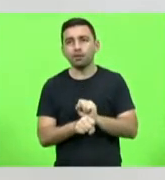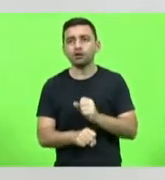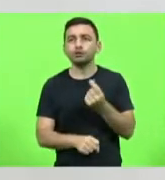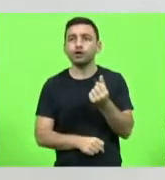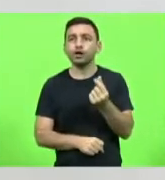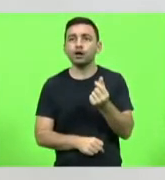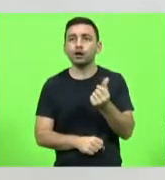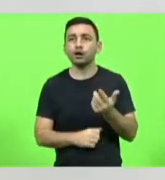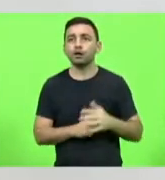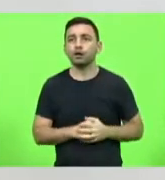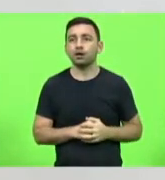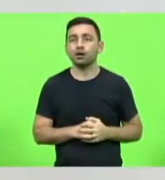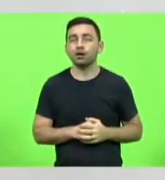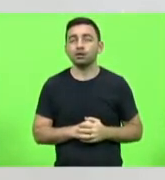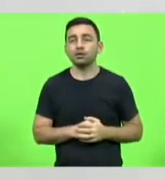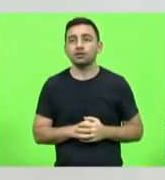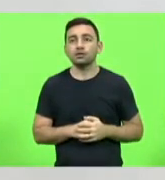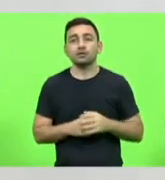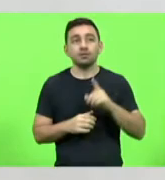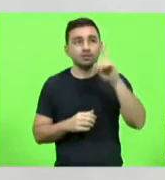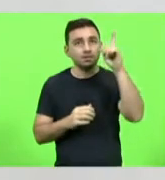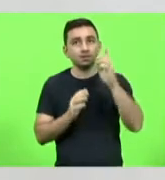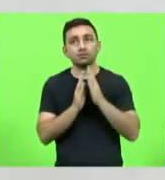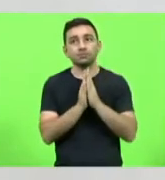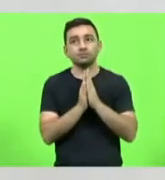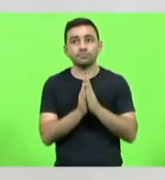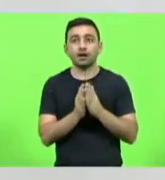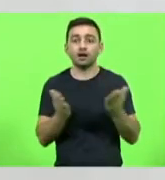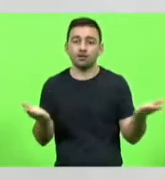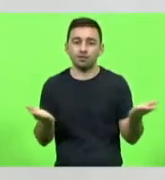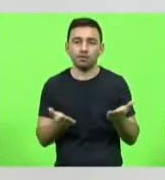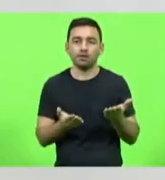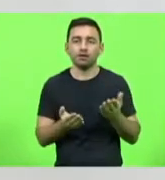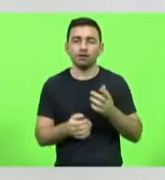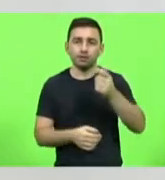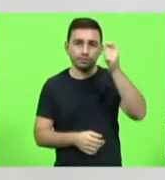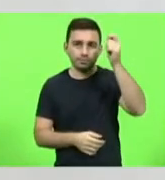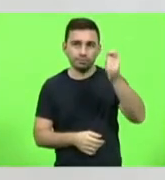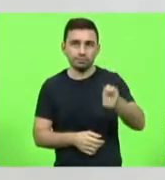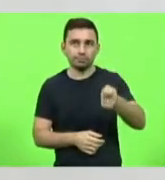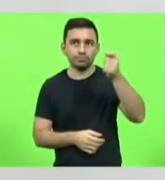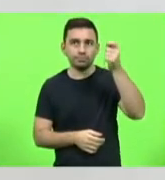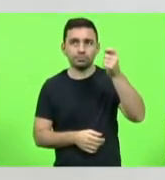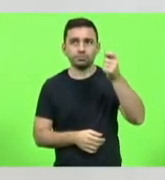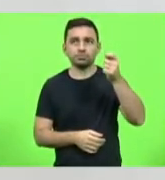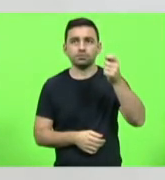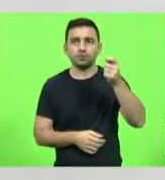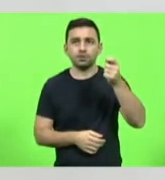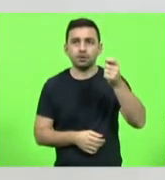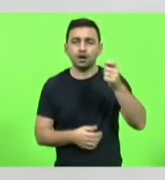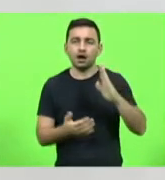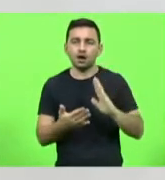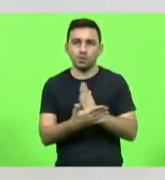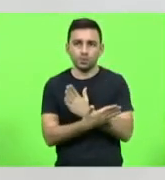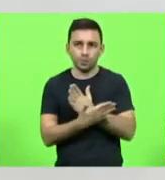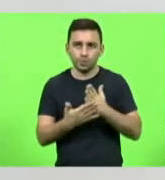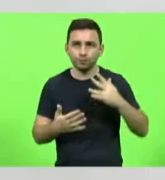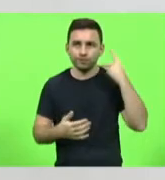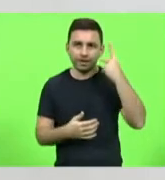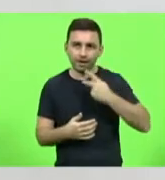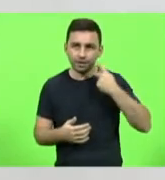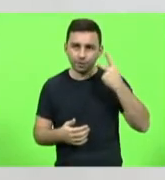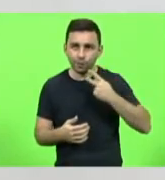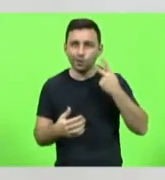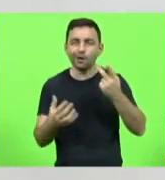né, e graças a Deus eu acredito que a fada foi lá e bateu com a varinha na cabeça de meia dúzia de vereadores ali, e a